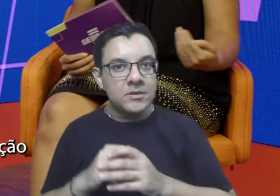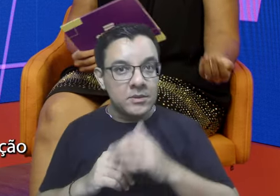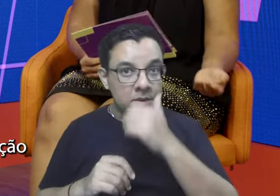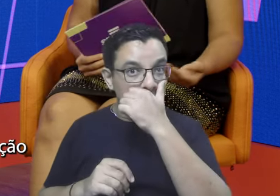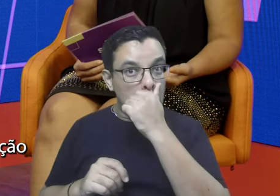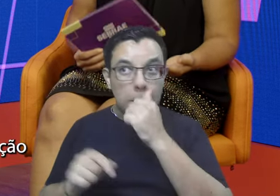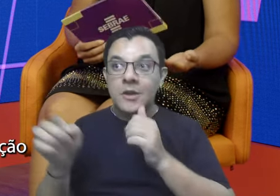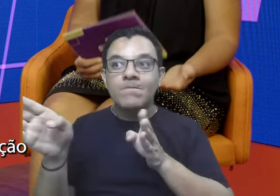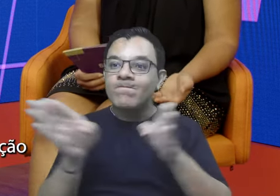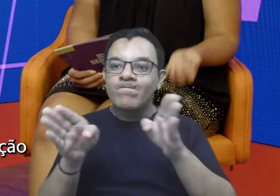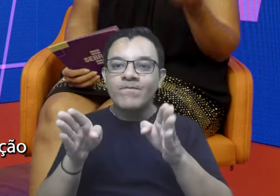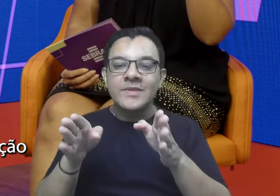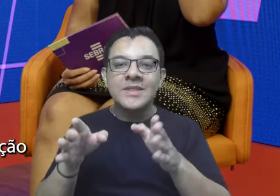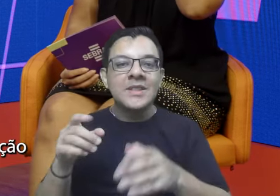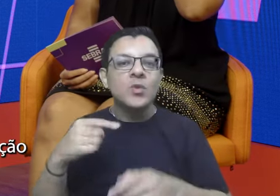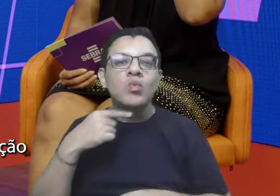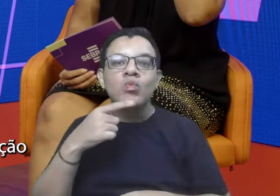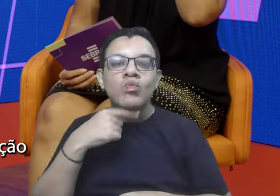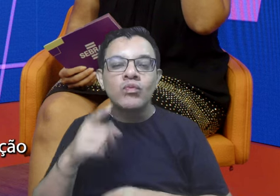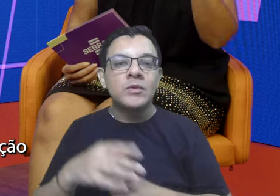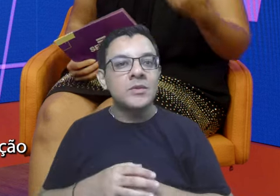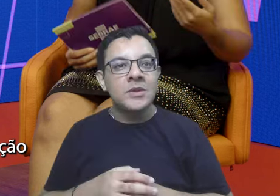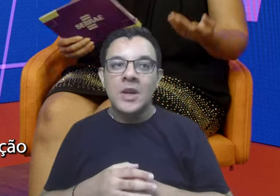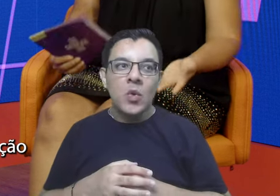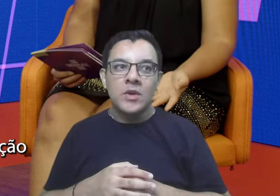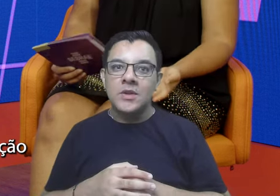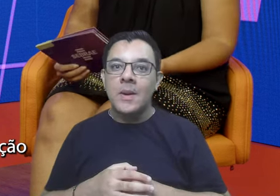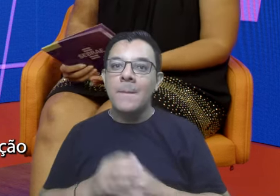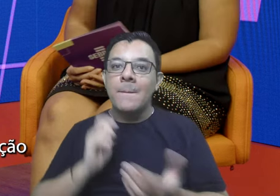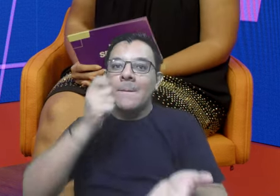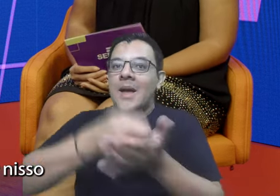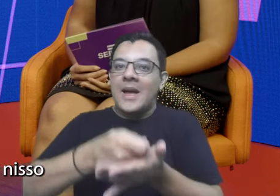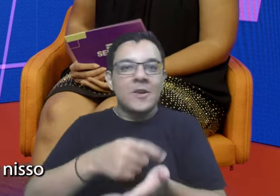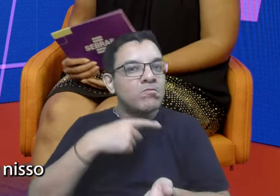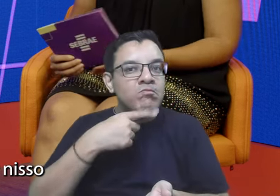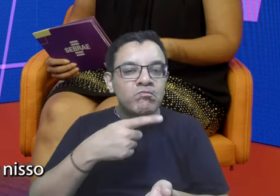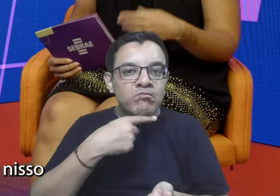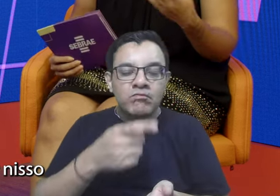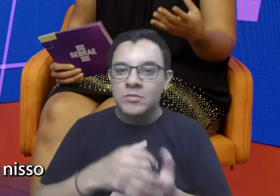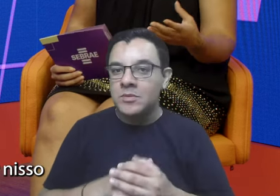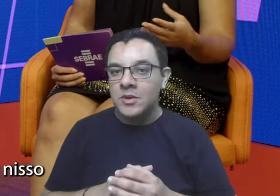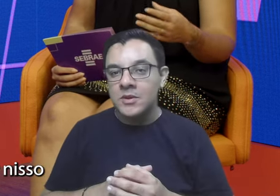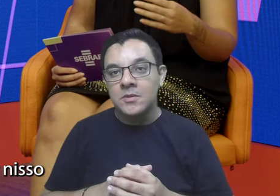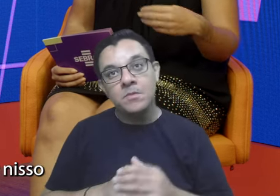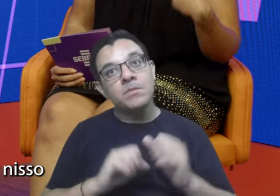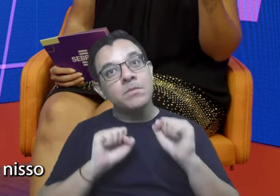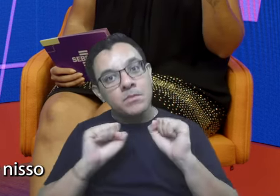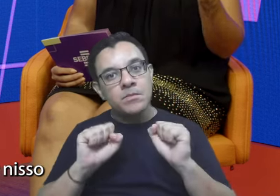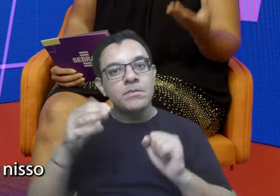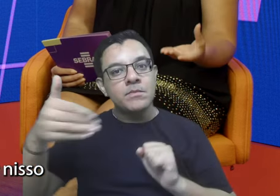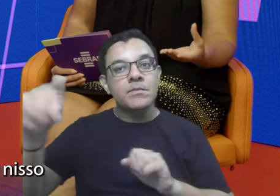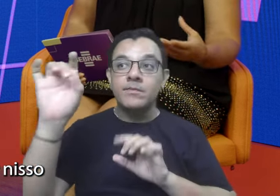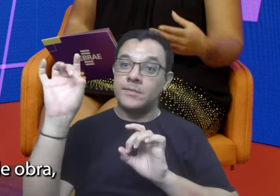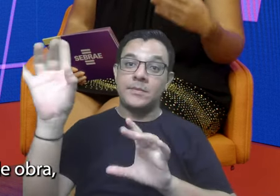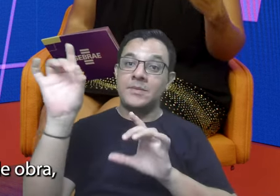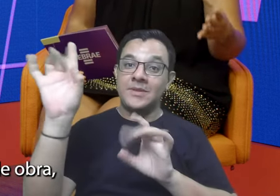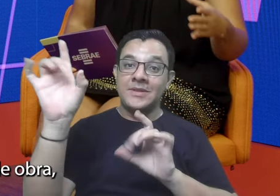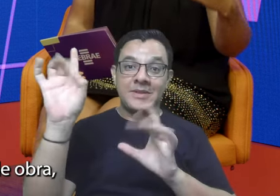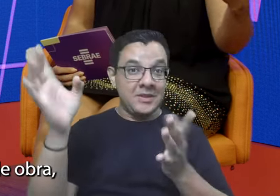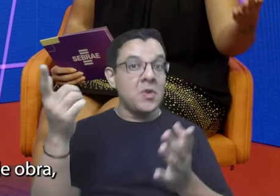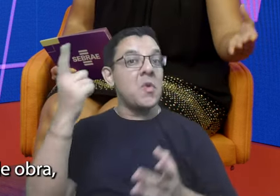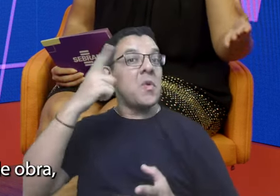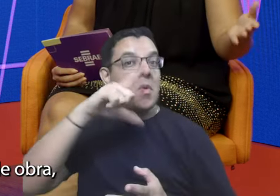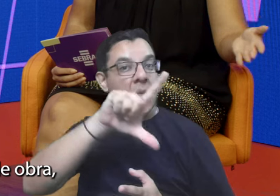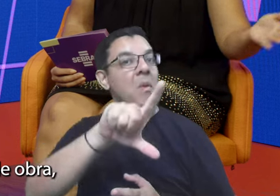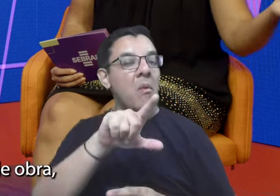não não tem acesso à formação ou não pode pagar né E que pode se se especializar nisso para